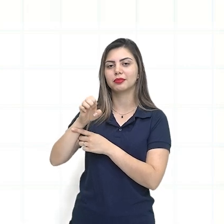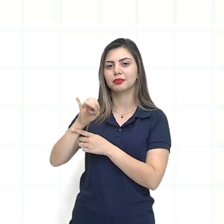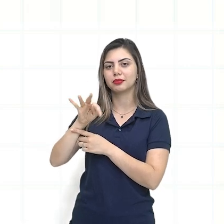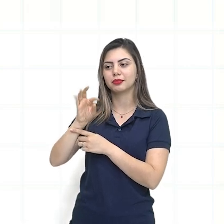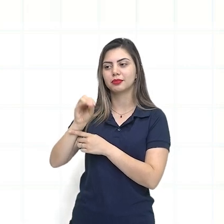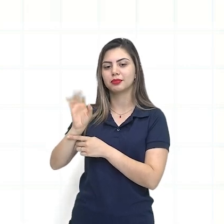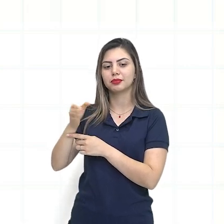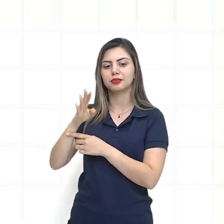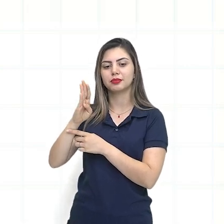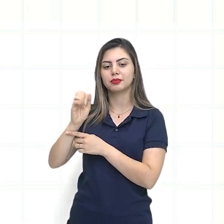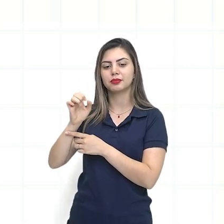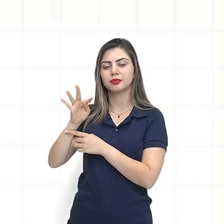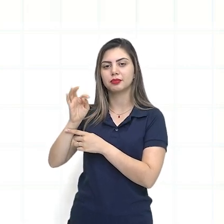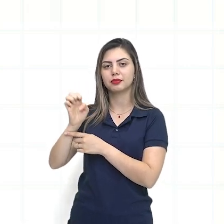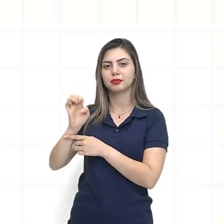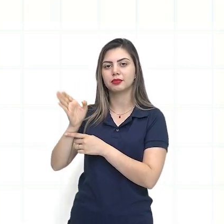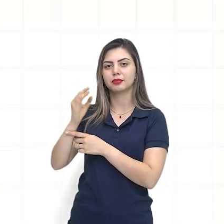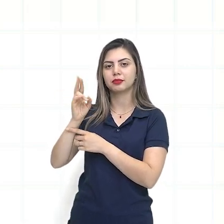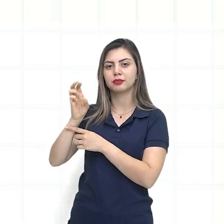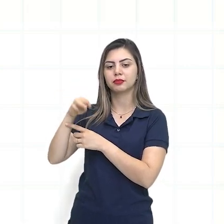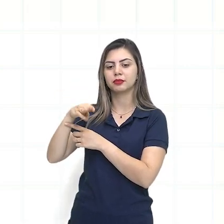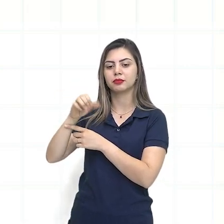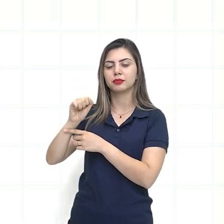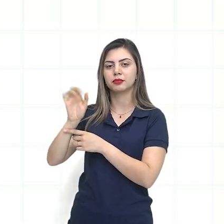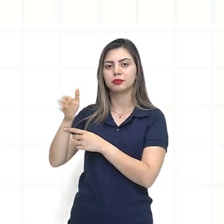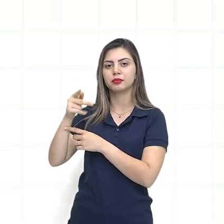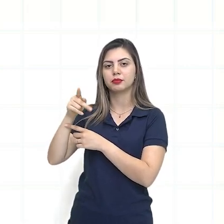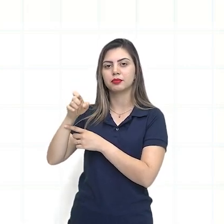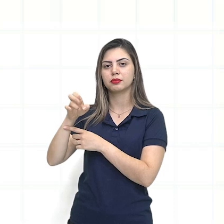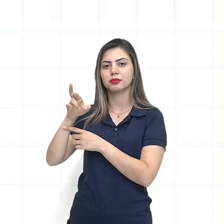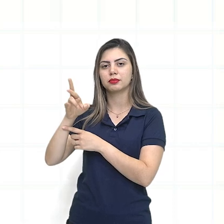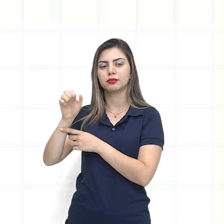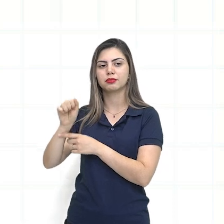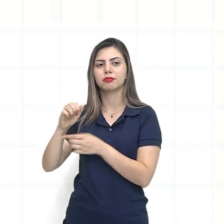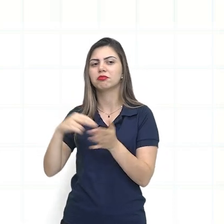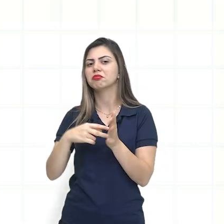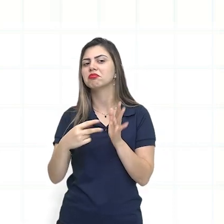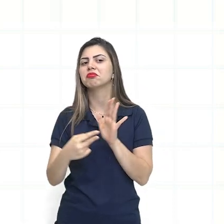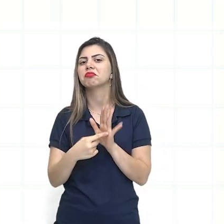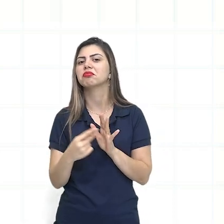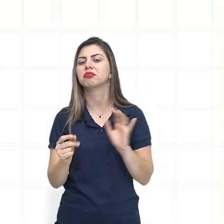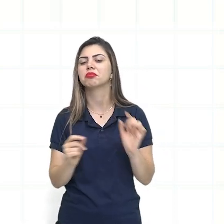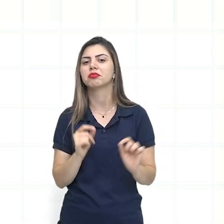ele quis dizer? Olha, dá uma série de